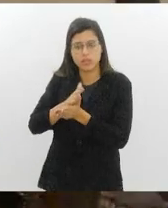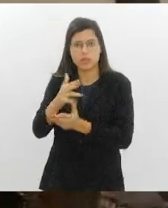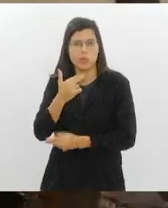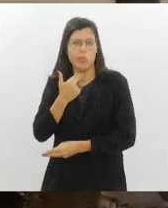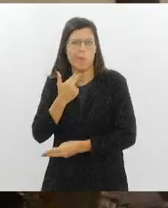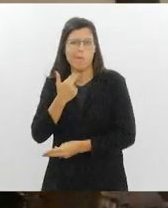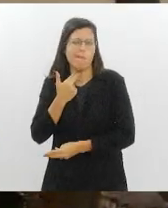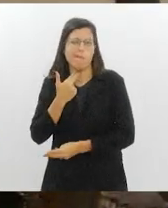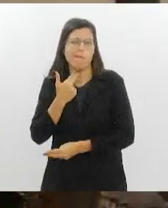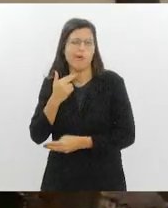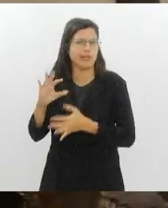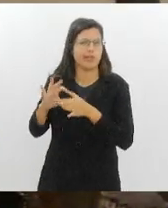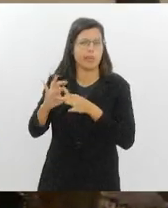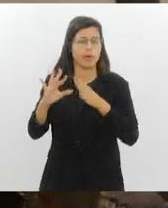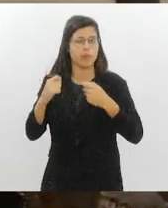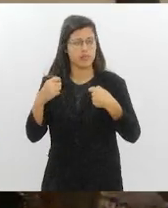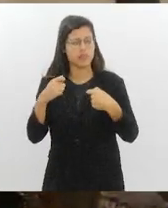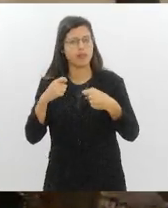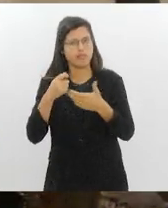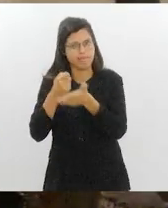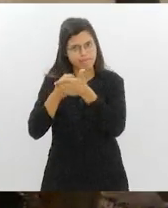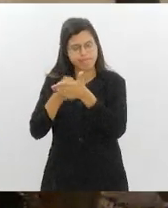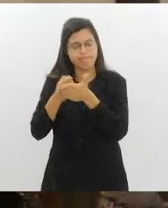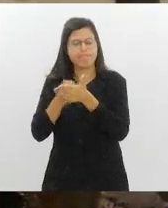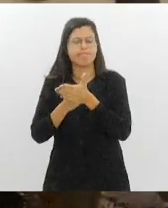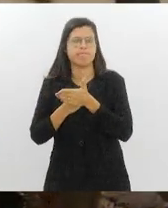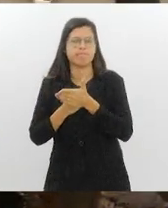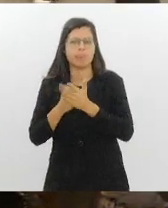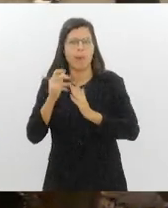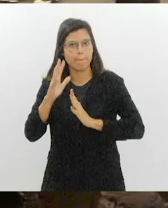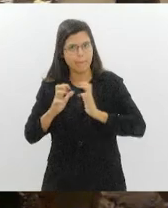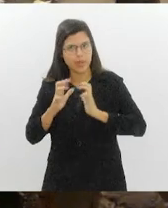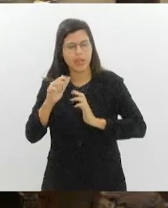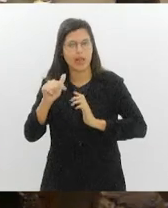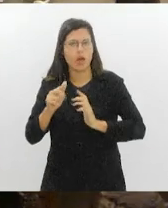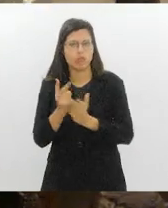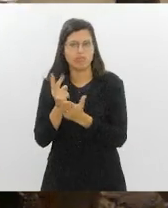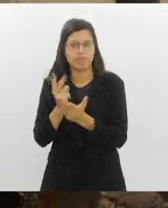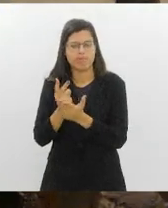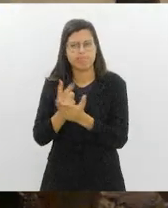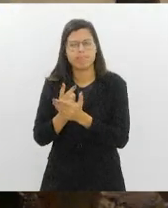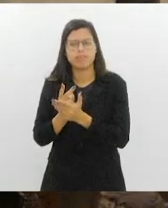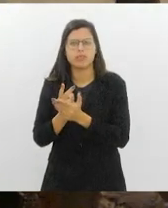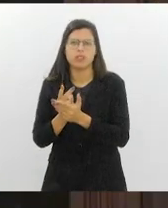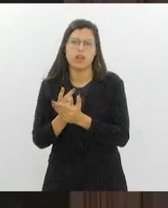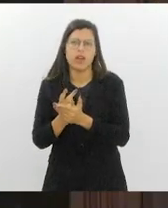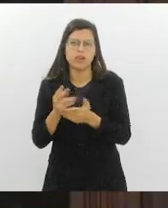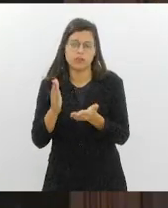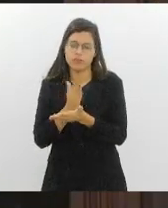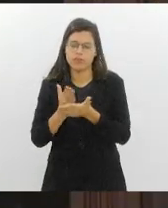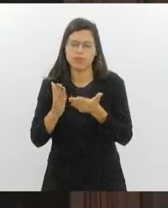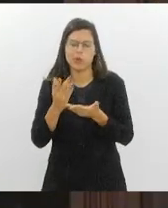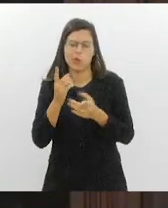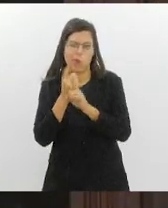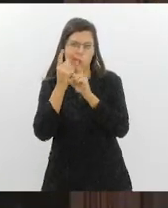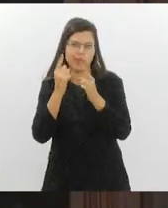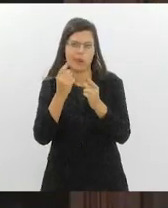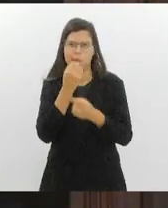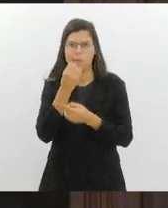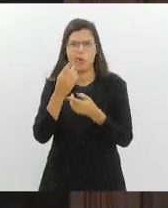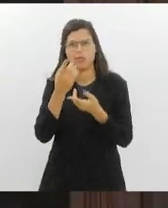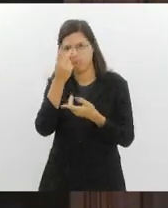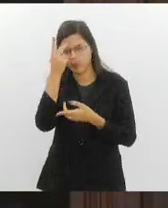essa turma. A gente tem que ficar brigando e, de vez em quando, a gente encontra bons parceiros e as coisas andam. Queria falar